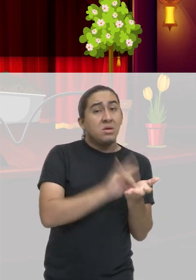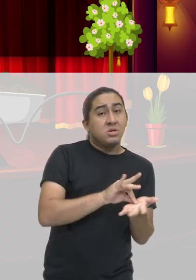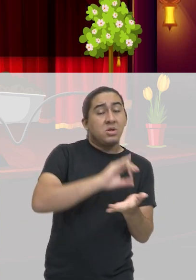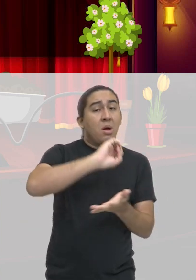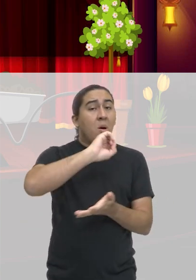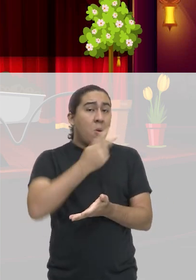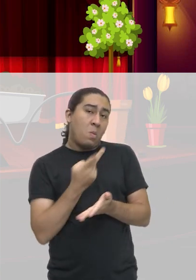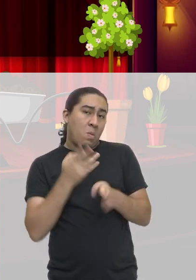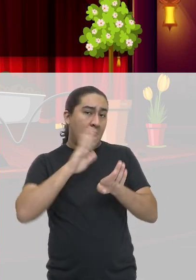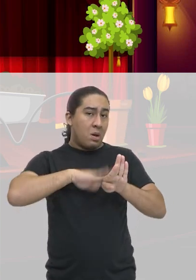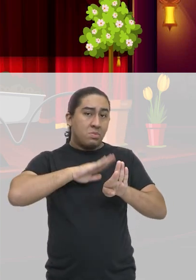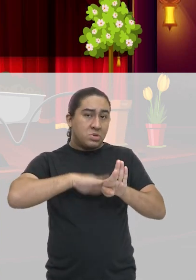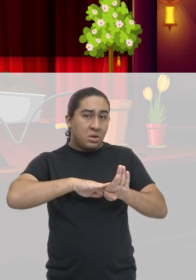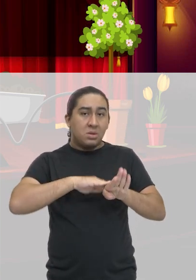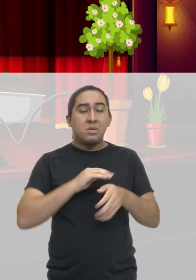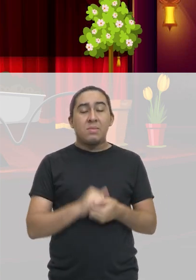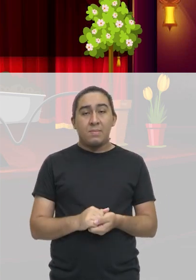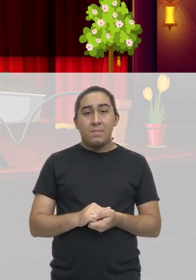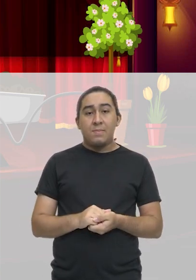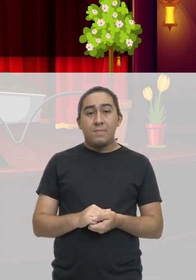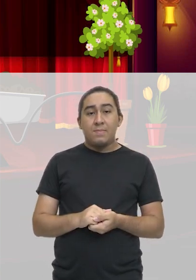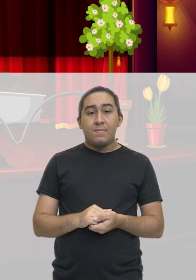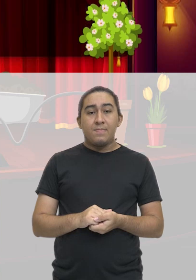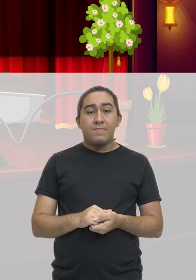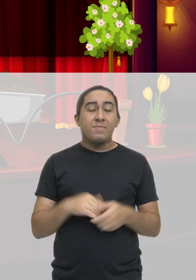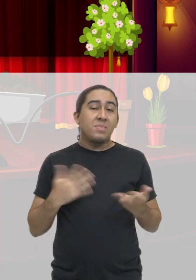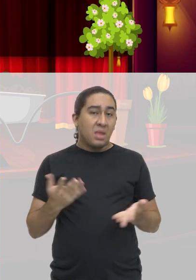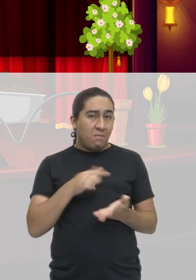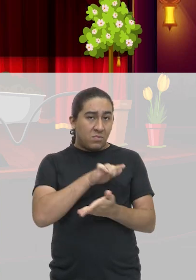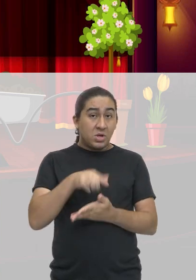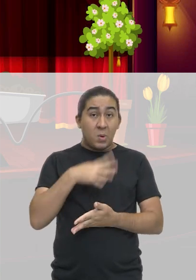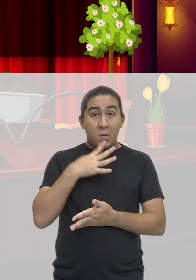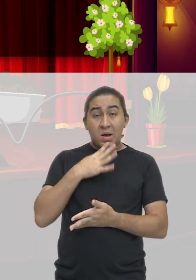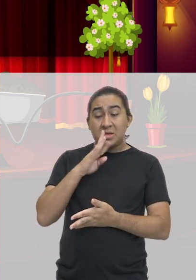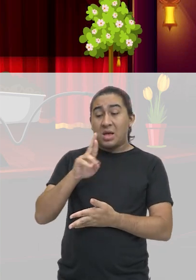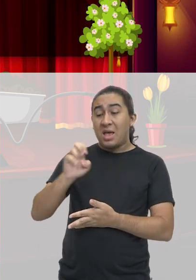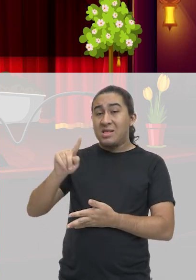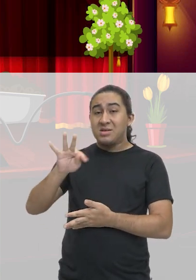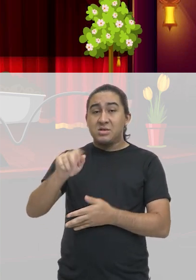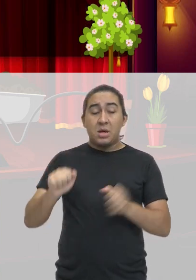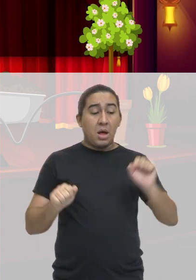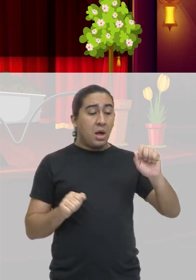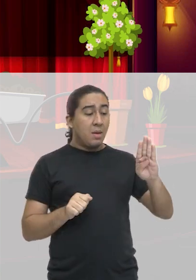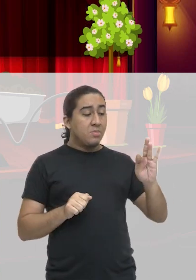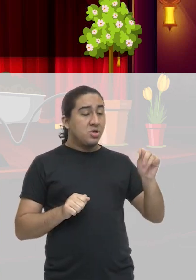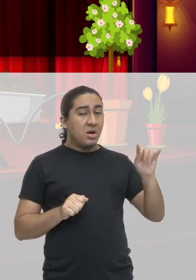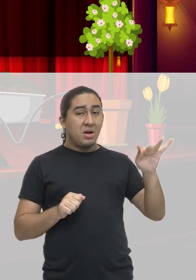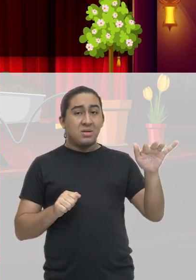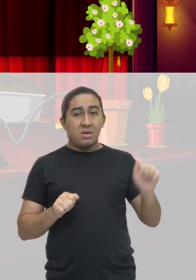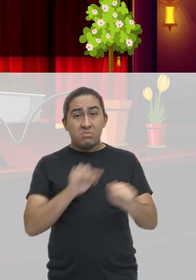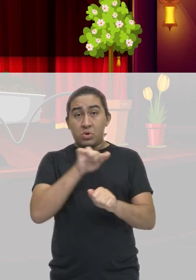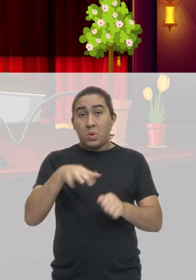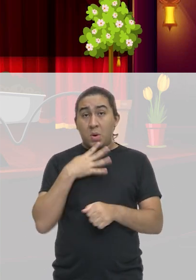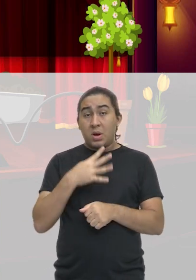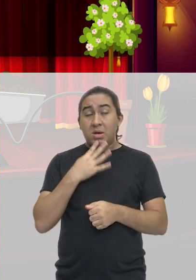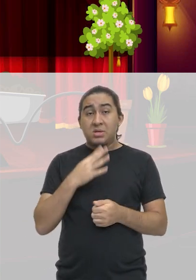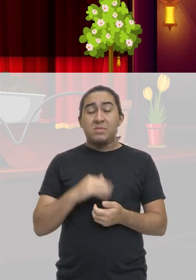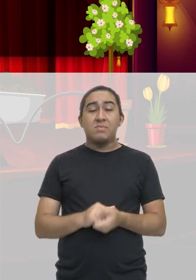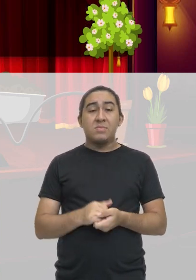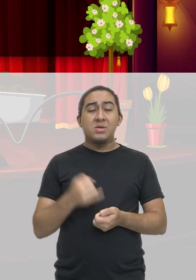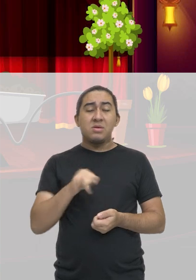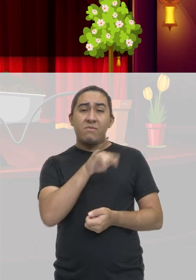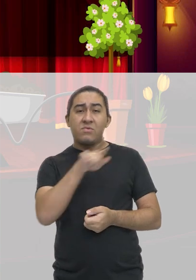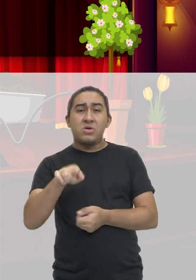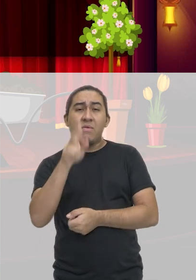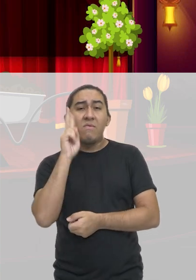abstrata. Então, realista ou abstrata são palavras que vocês já têm no conhecimento de vocês. Quando vocês assistem